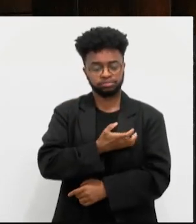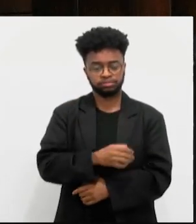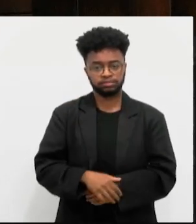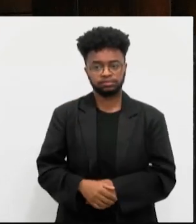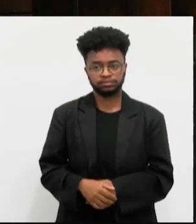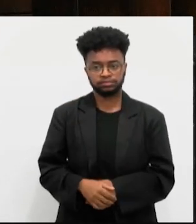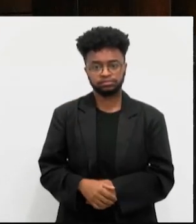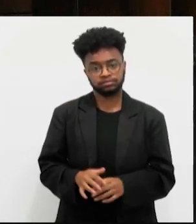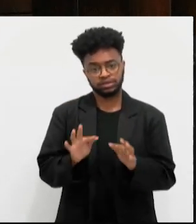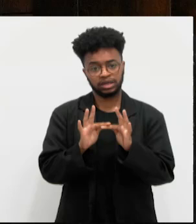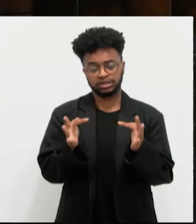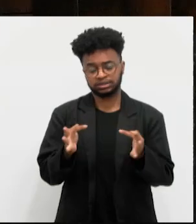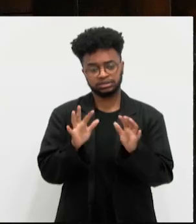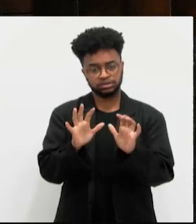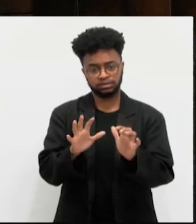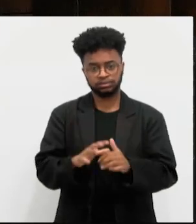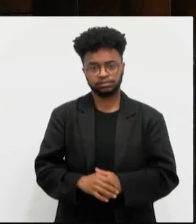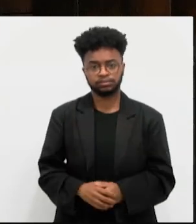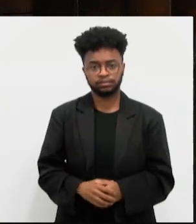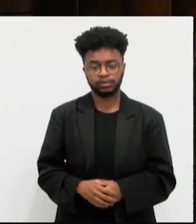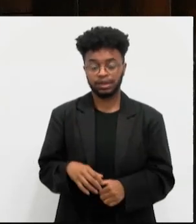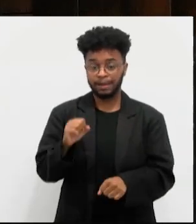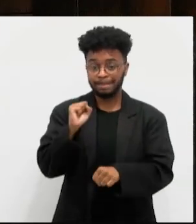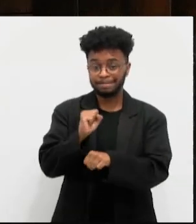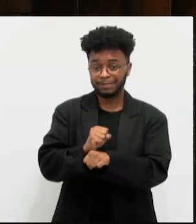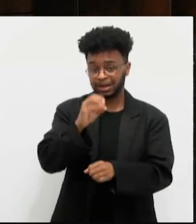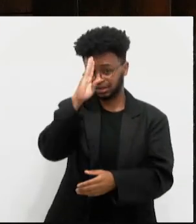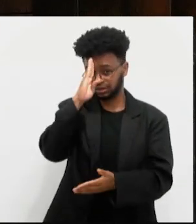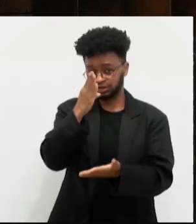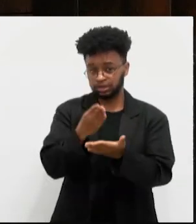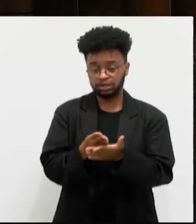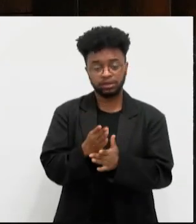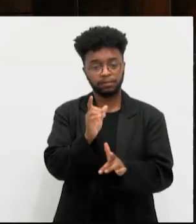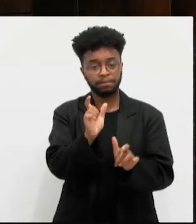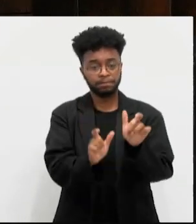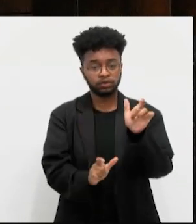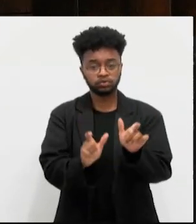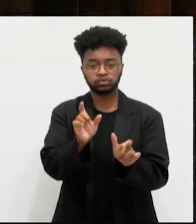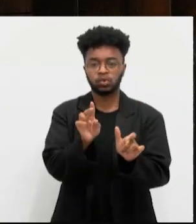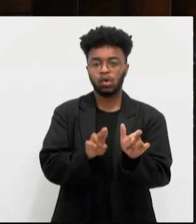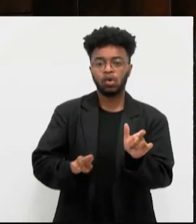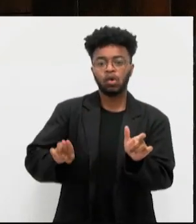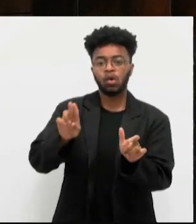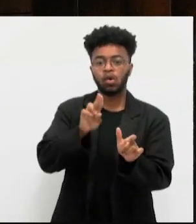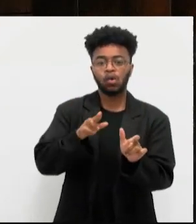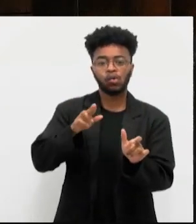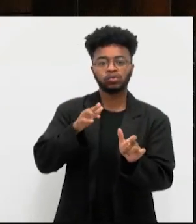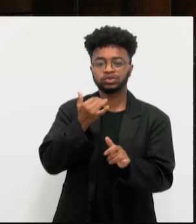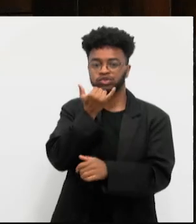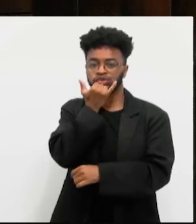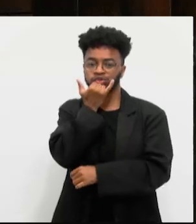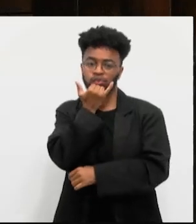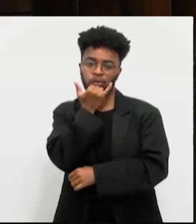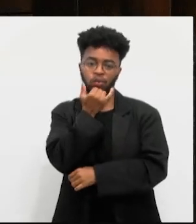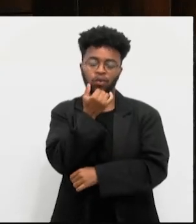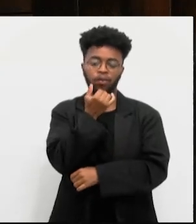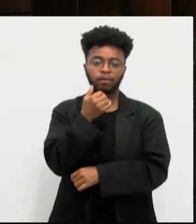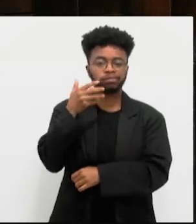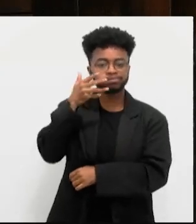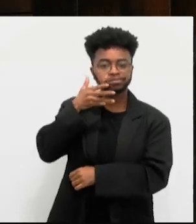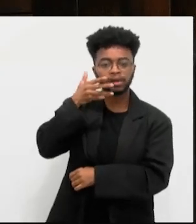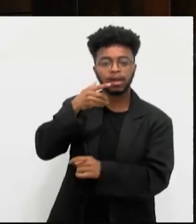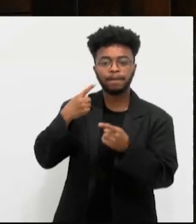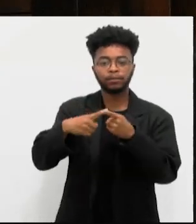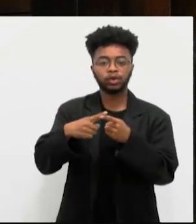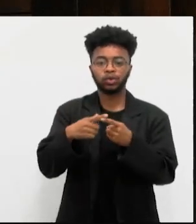É simplesmente isso. Parem de acreditar em pessoas que usam de desculpas porque não são capazes de